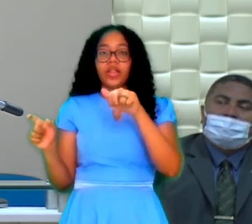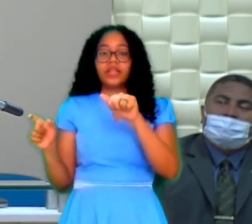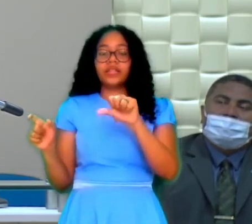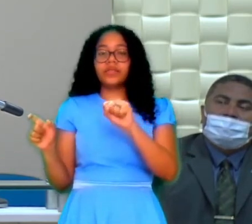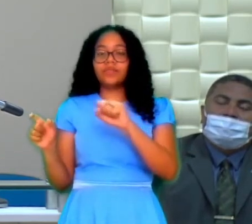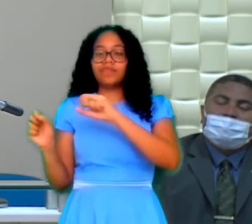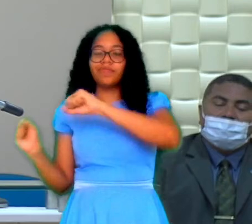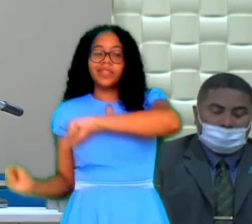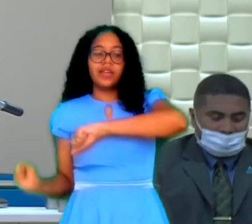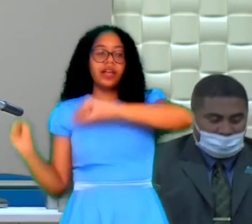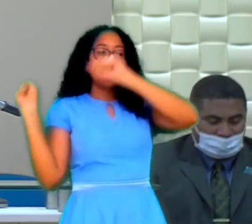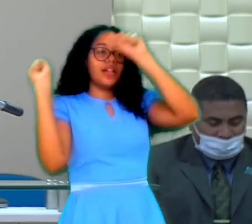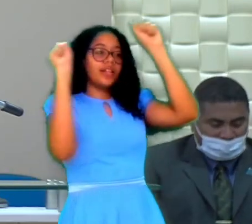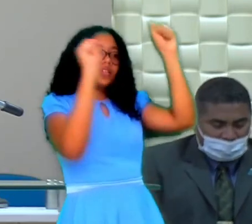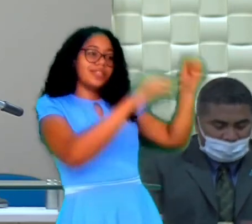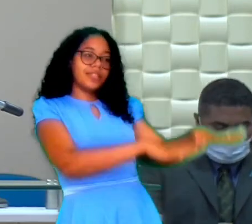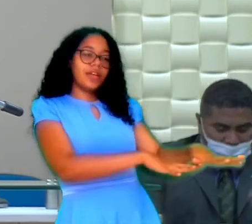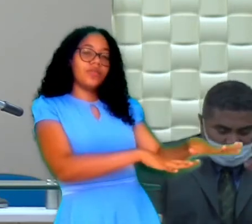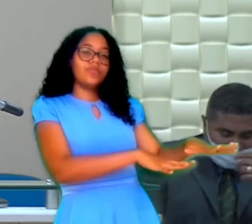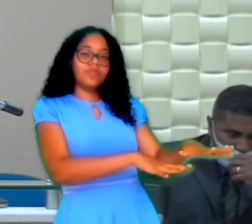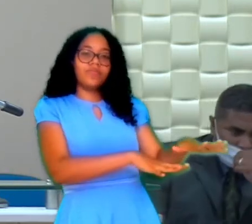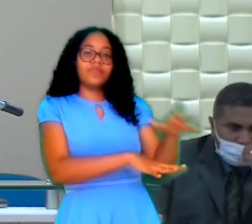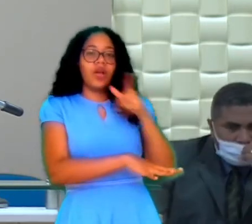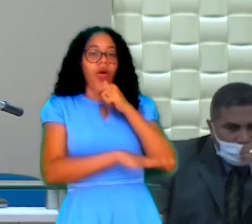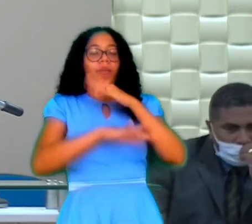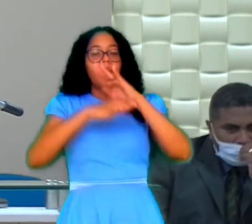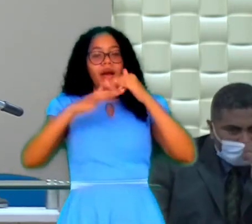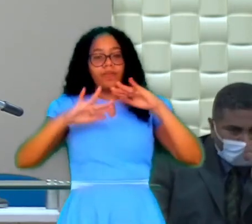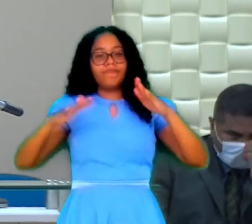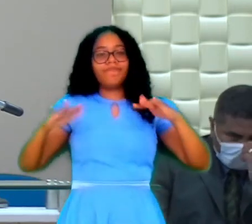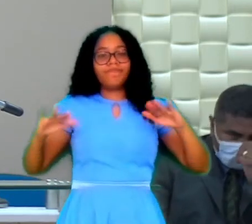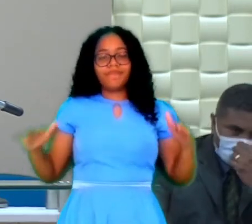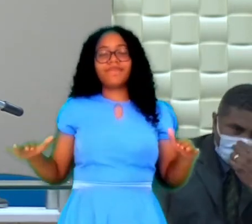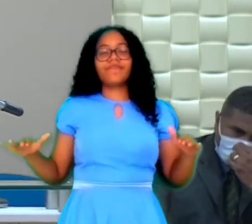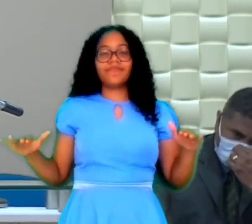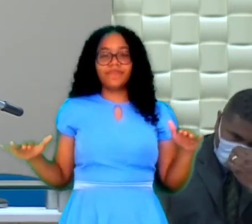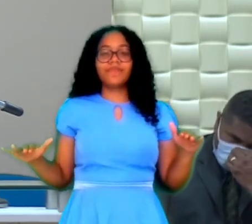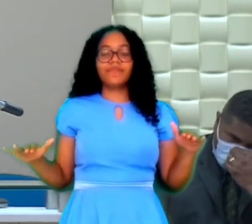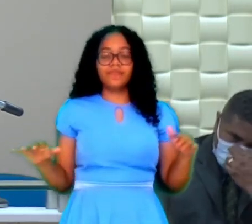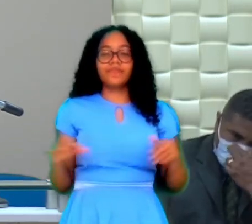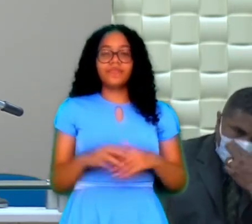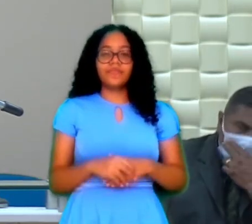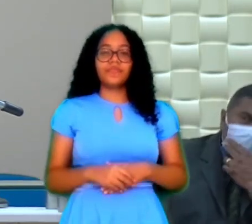medo, de temor.